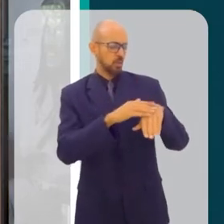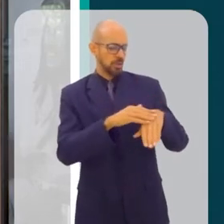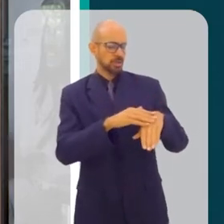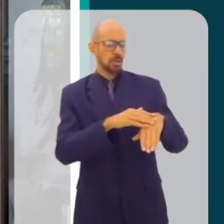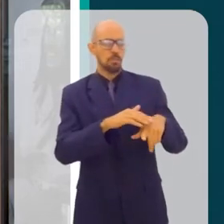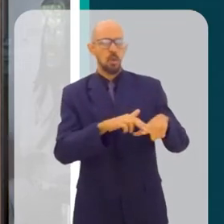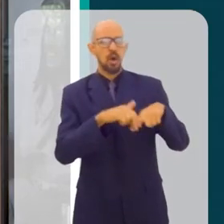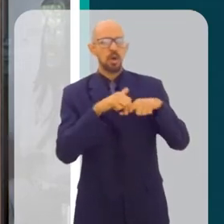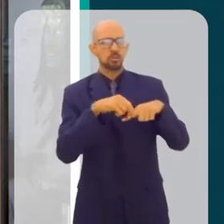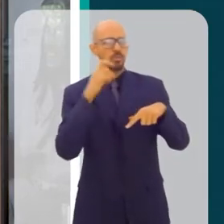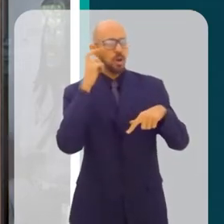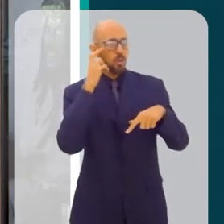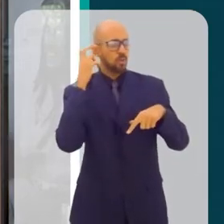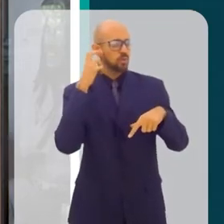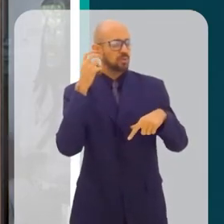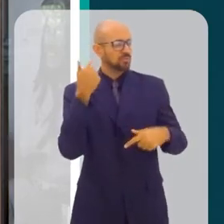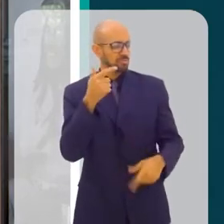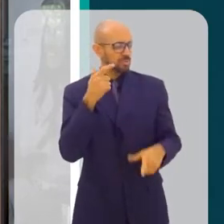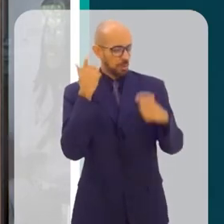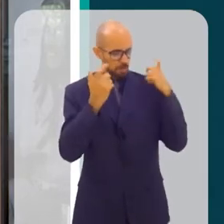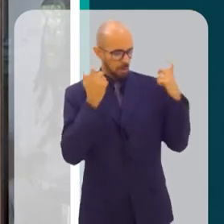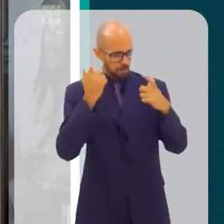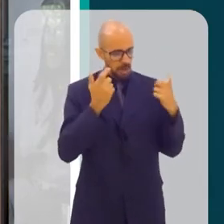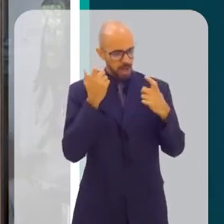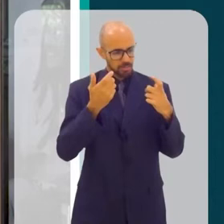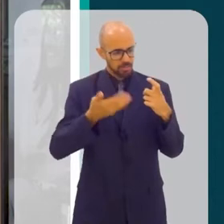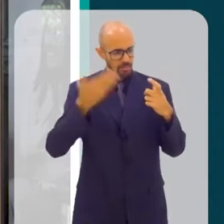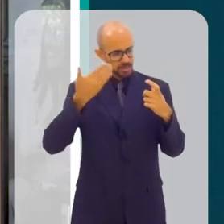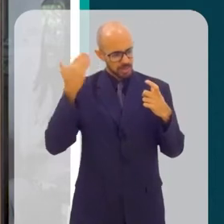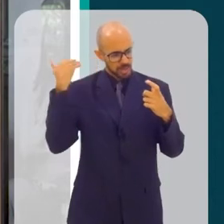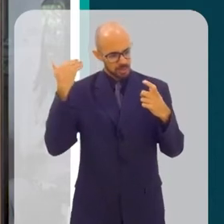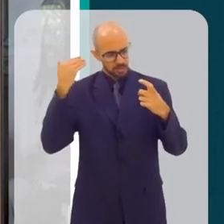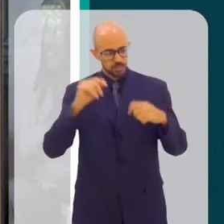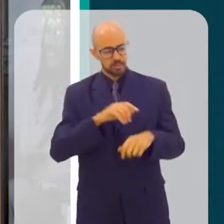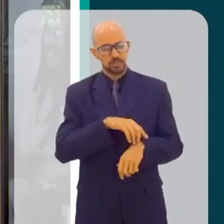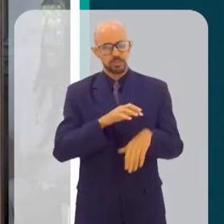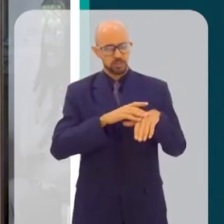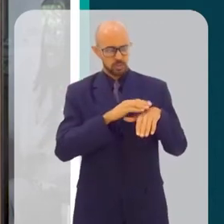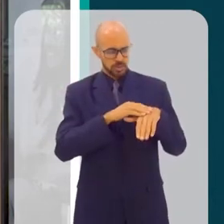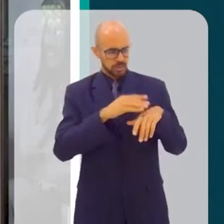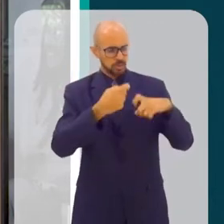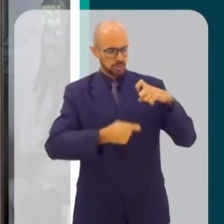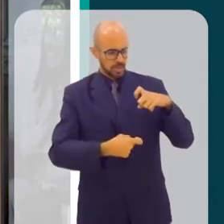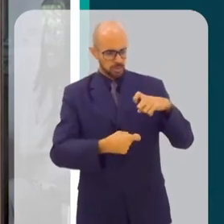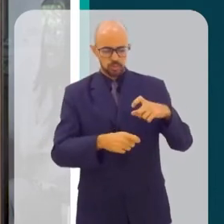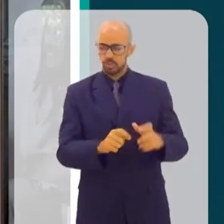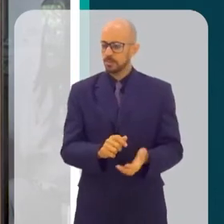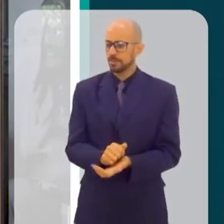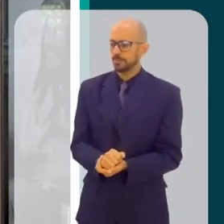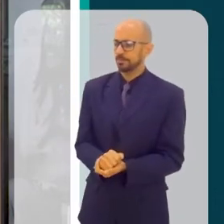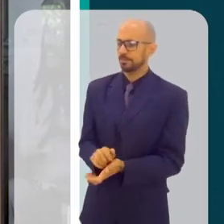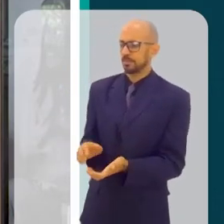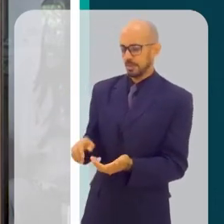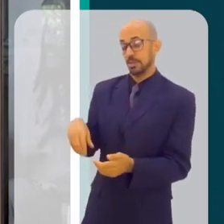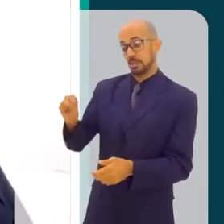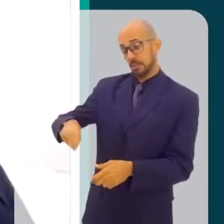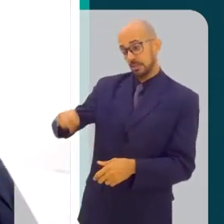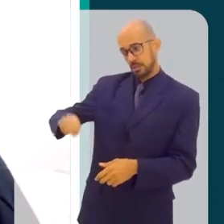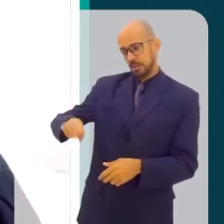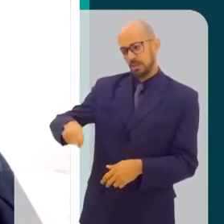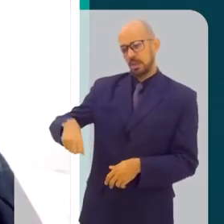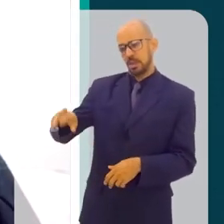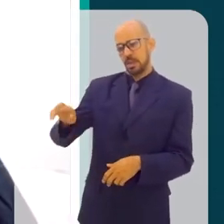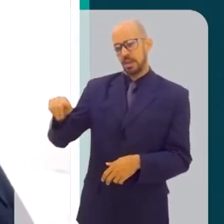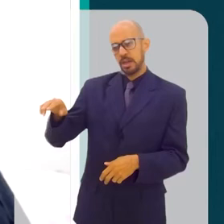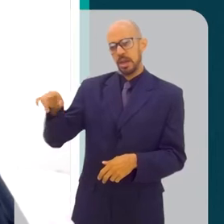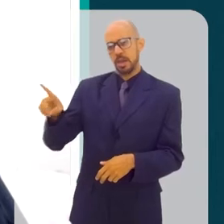por ter uma cultura onde não se preocupava muito com as DSTs. Ricardo,